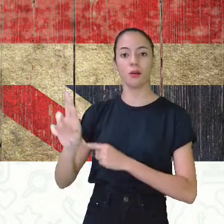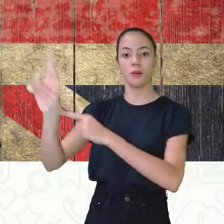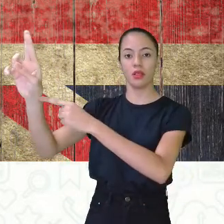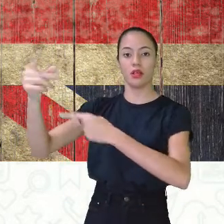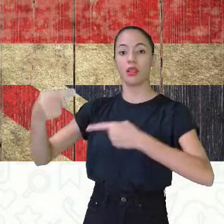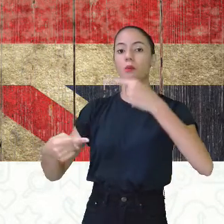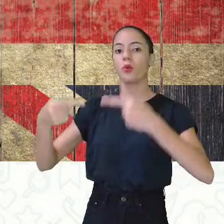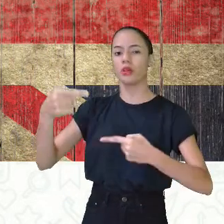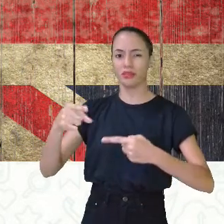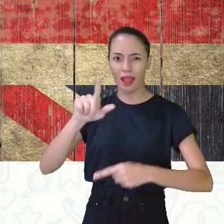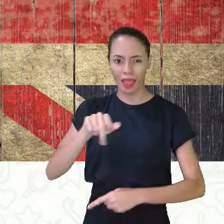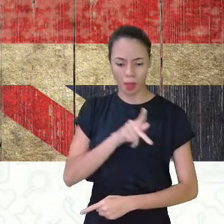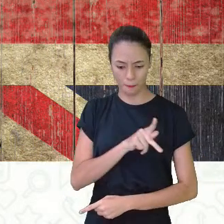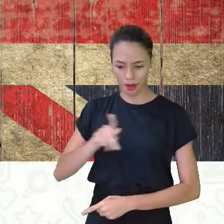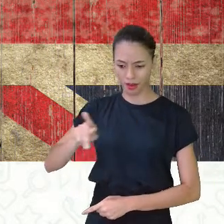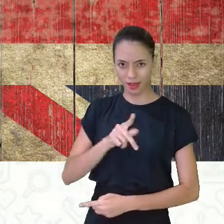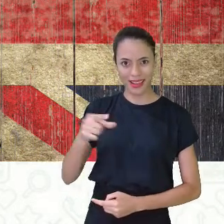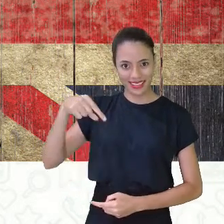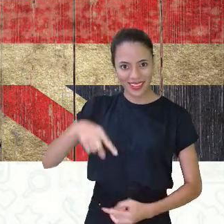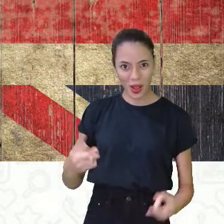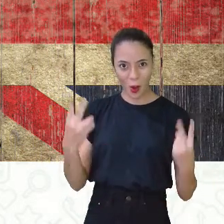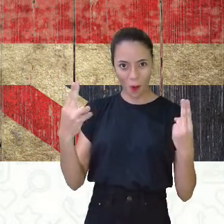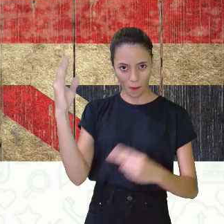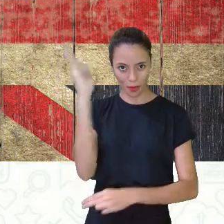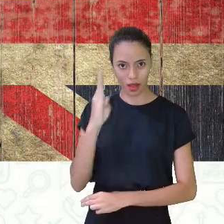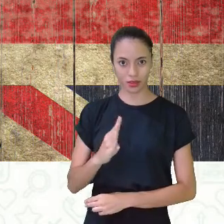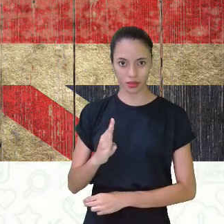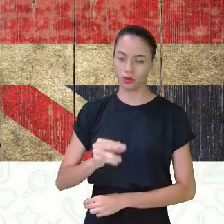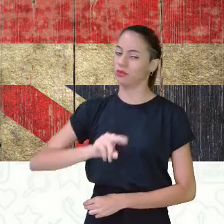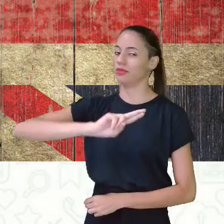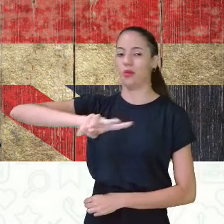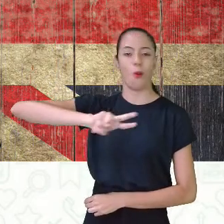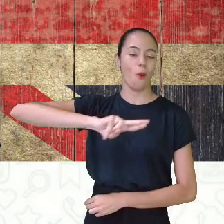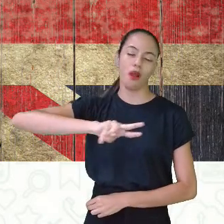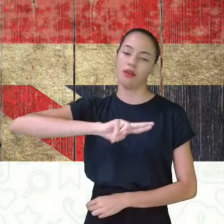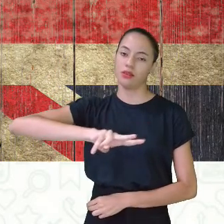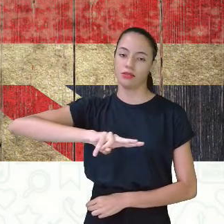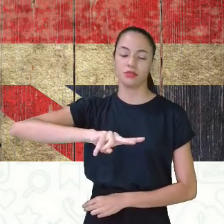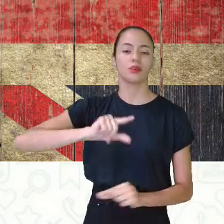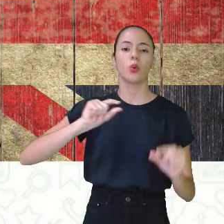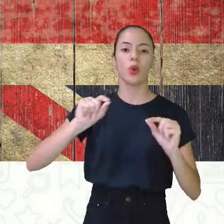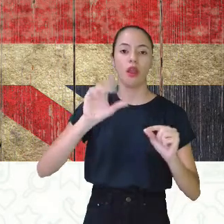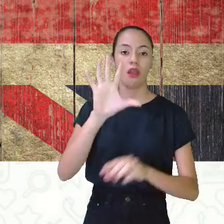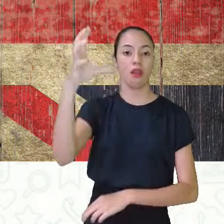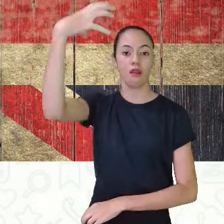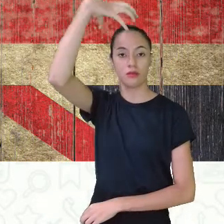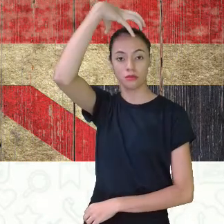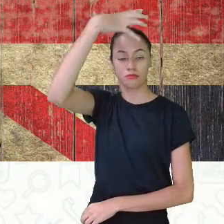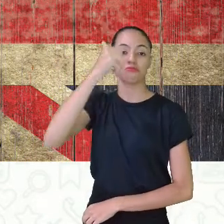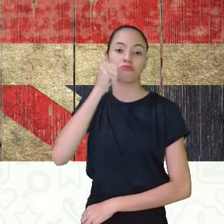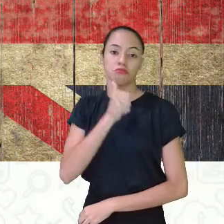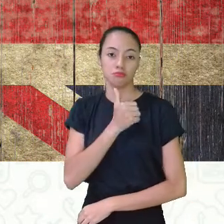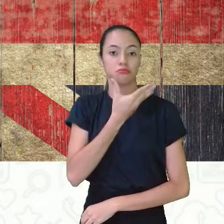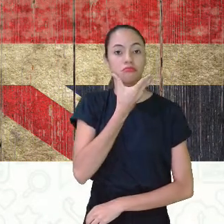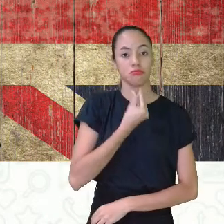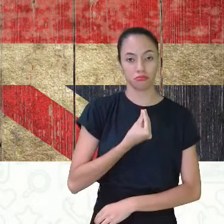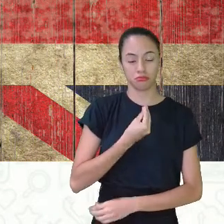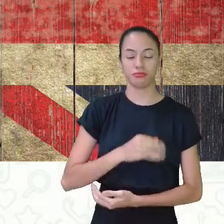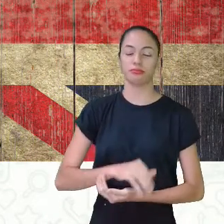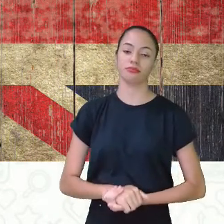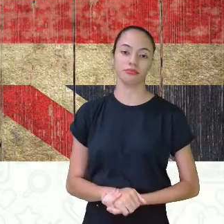não é um presidente como a gente tem aqui no nosso Brasil, mas é o rei ou a rainha, como a